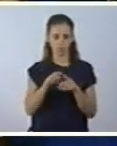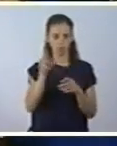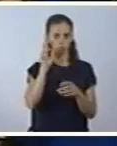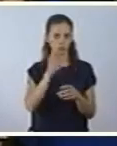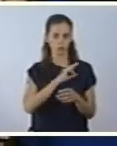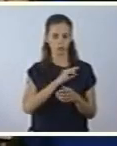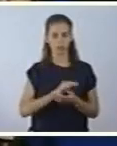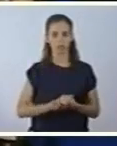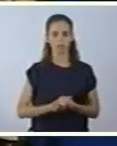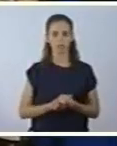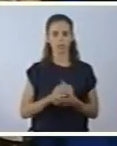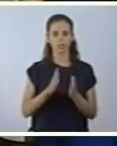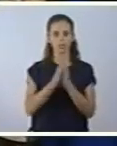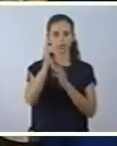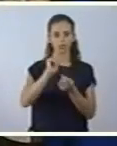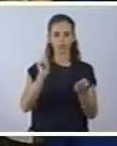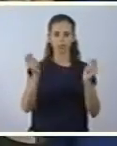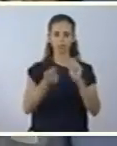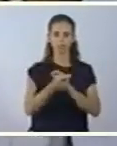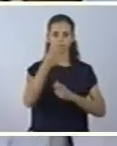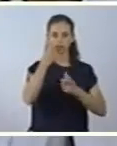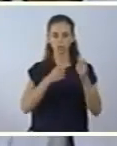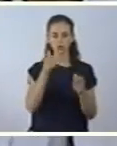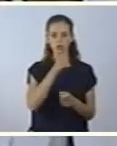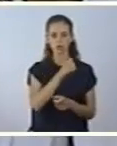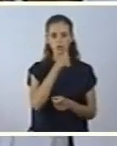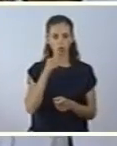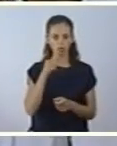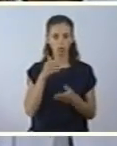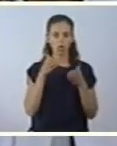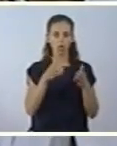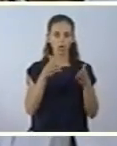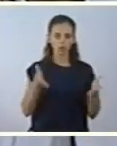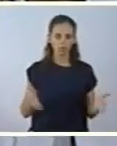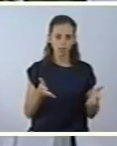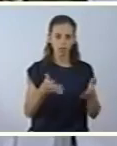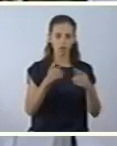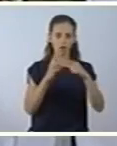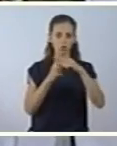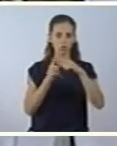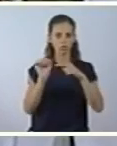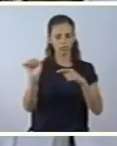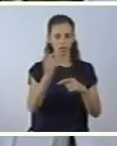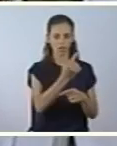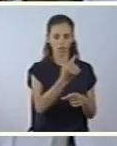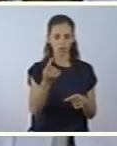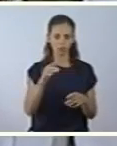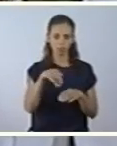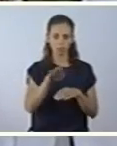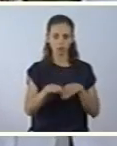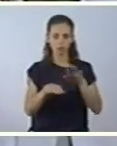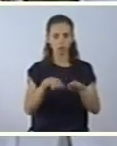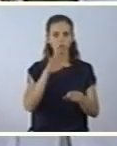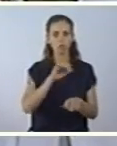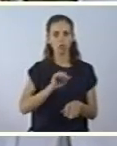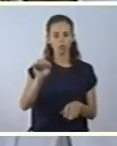Senhor. Para que Deus transfigure aqueles que sofrem, os ajude a levar a sua cruz e a seguir os passos do seu